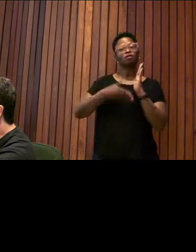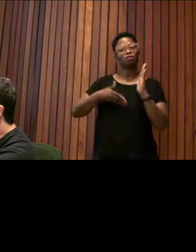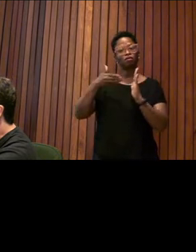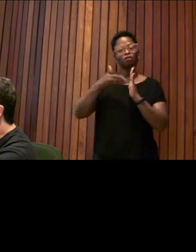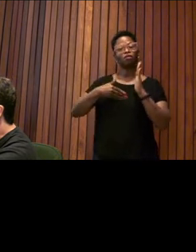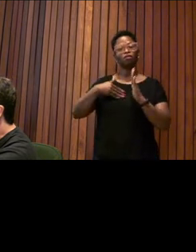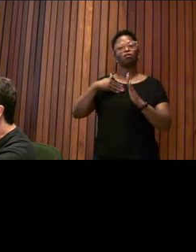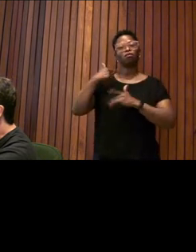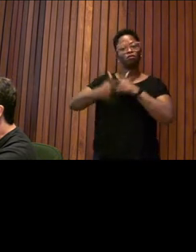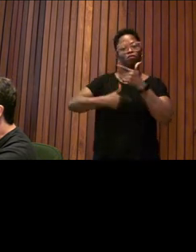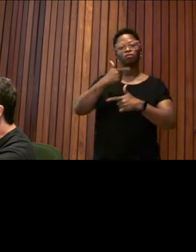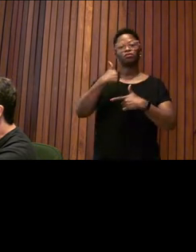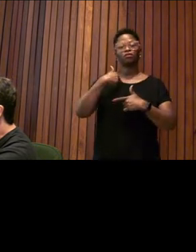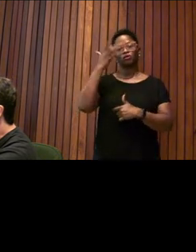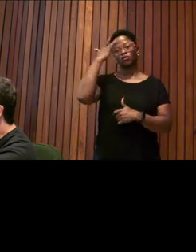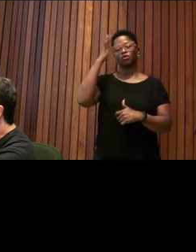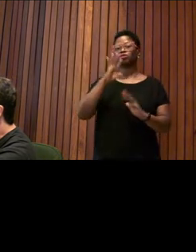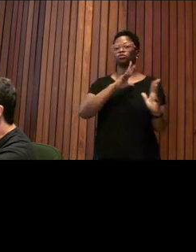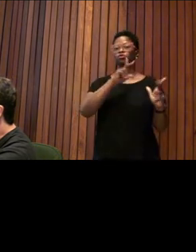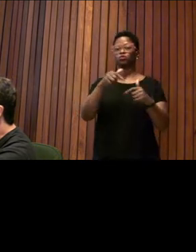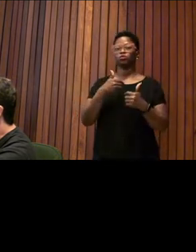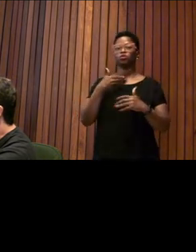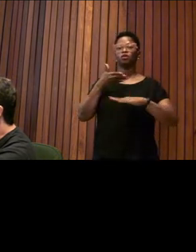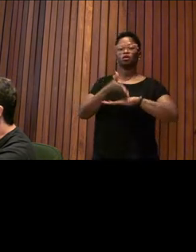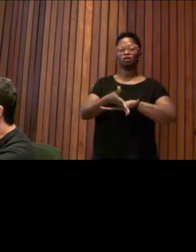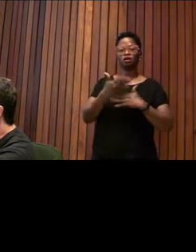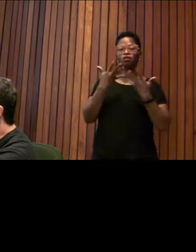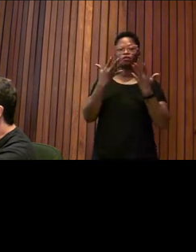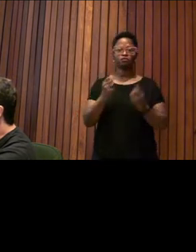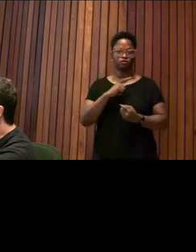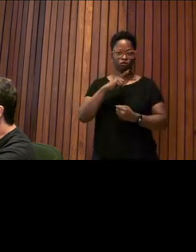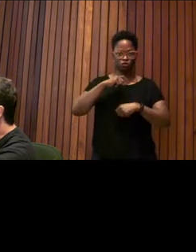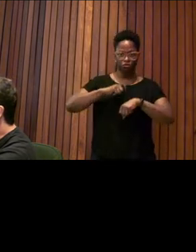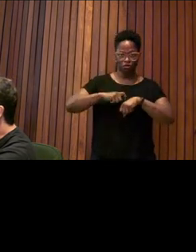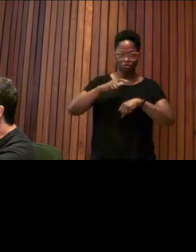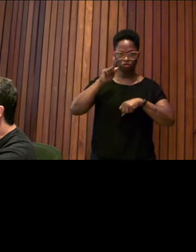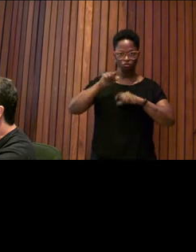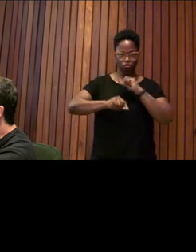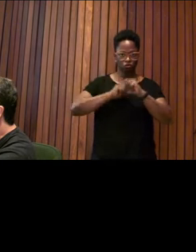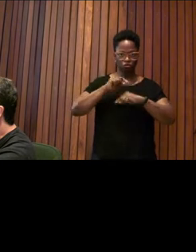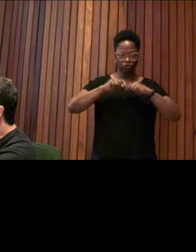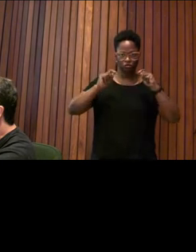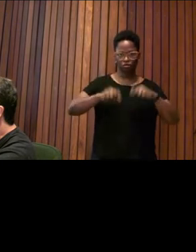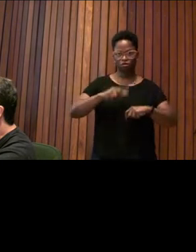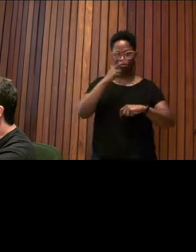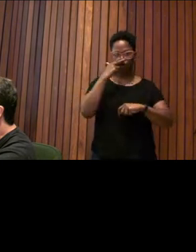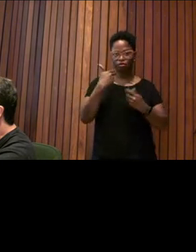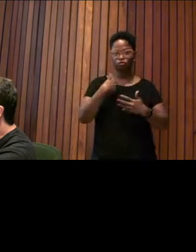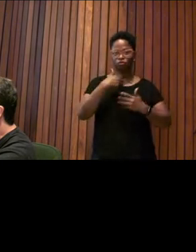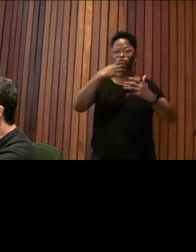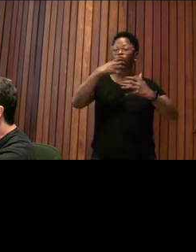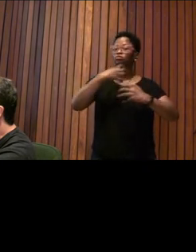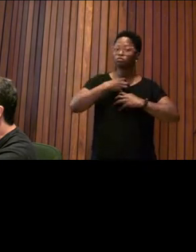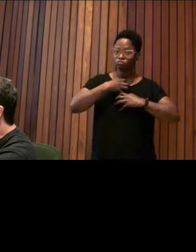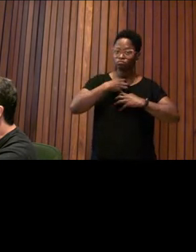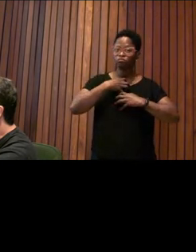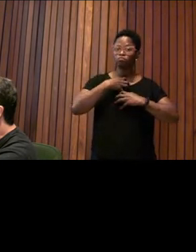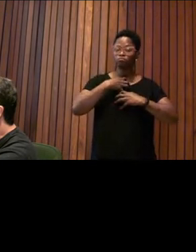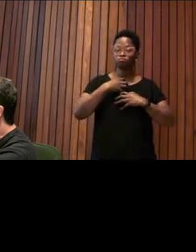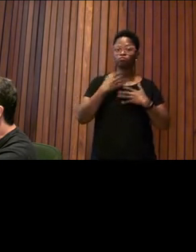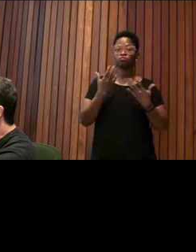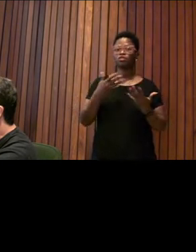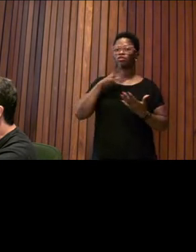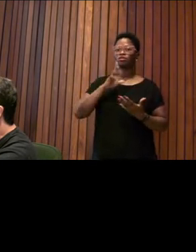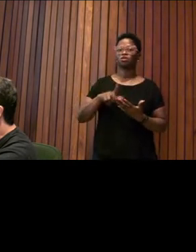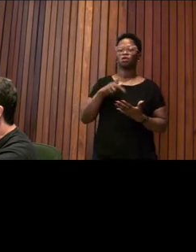foi. Acho que todo mundo que entrou tinha, no momento, um sentimento de que não